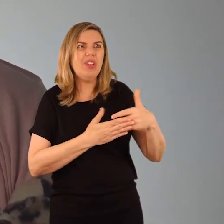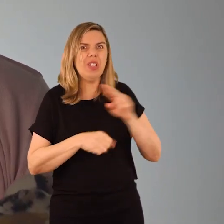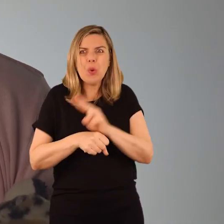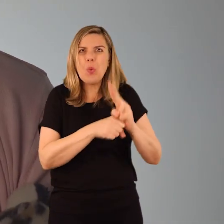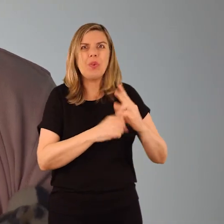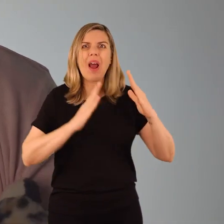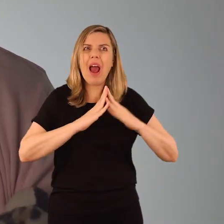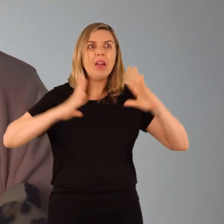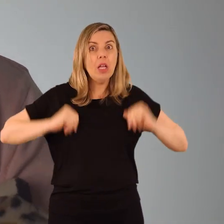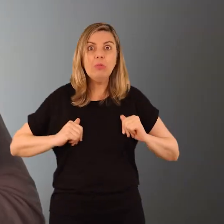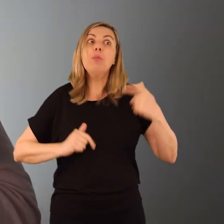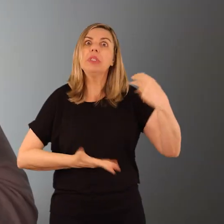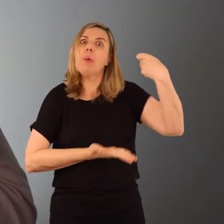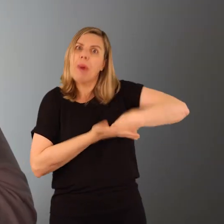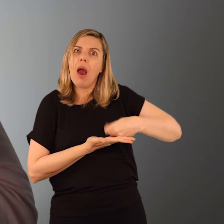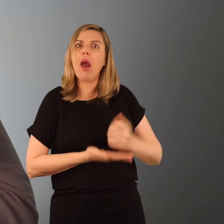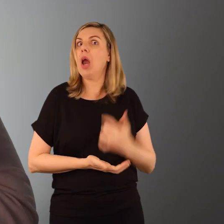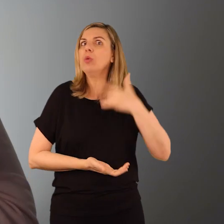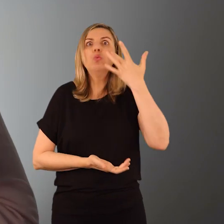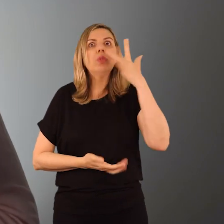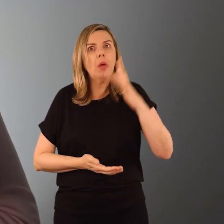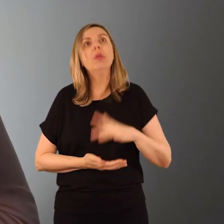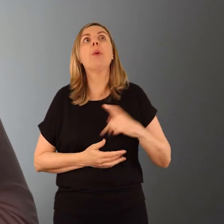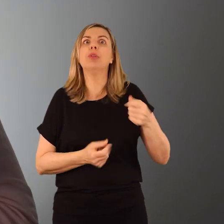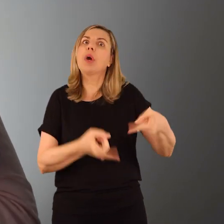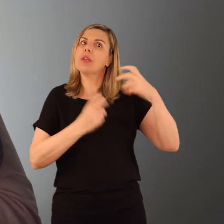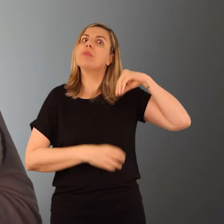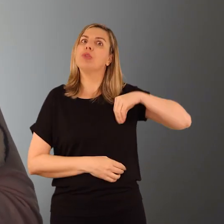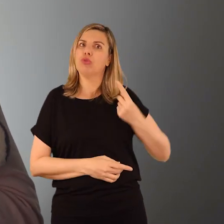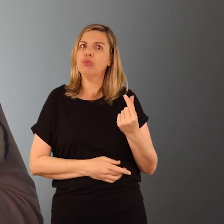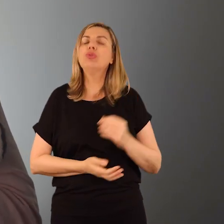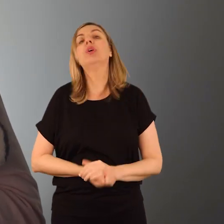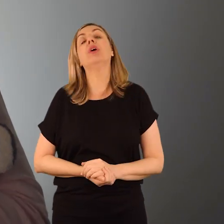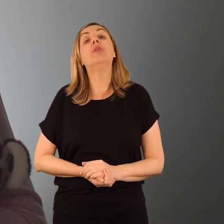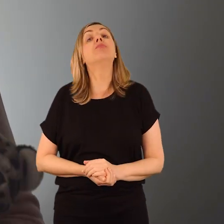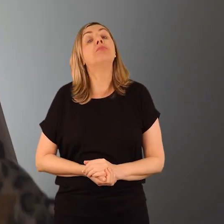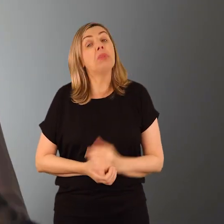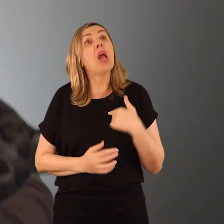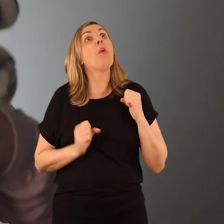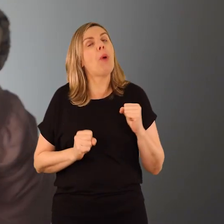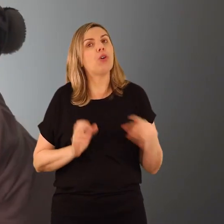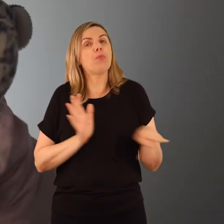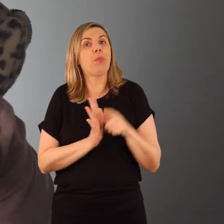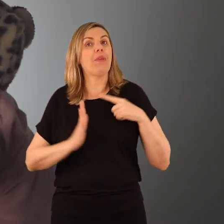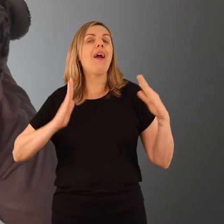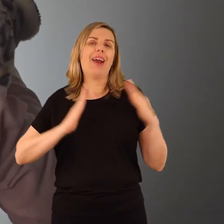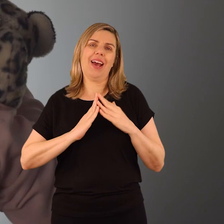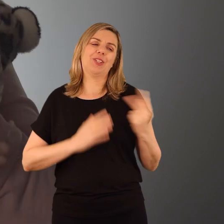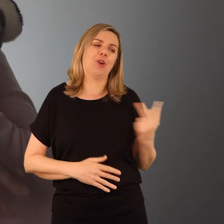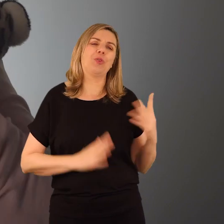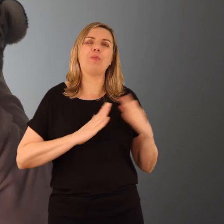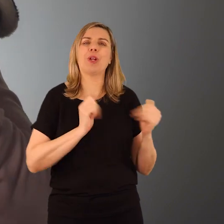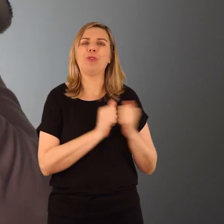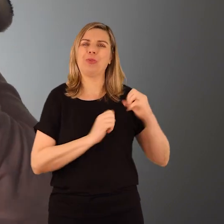casa, assim, é pago. Balança a cabeça, convicta. Eu tenho dinheiro para receber. E aí eu mesmo vou poder ter minha casa. Eu vou morar com a Tereza, nós dois